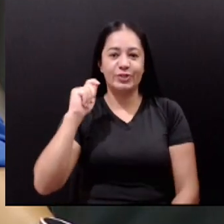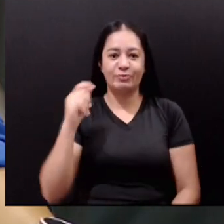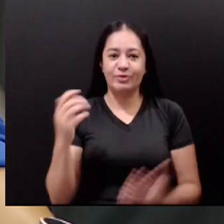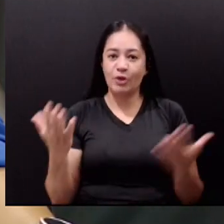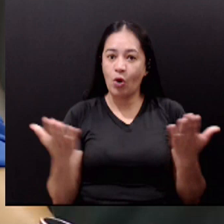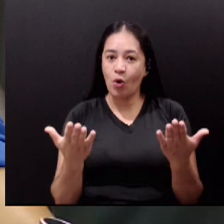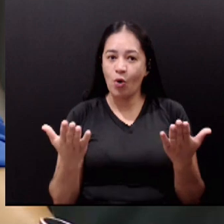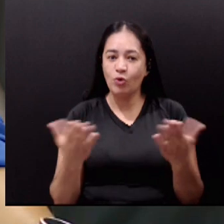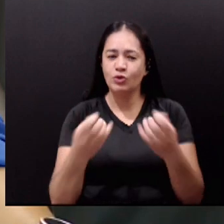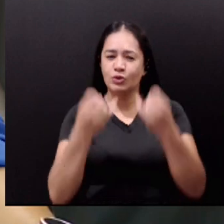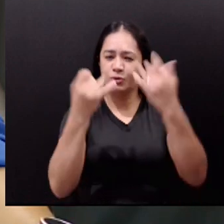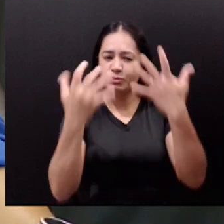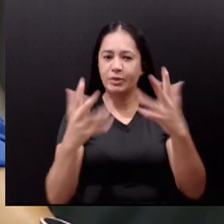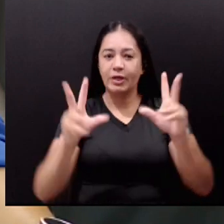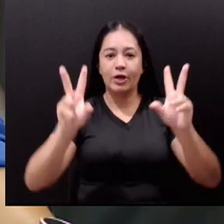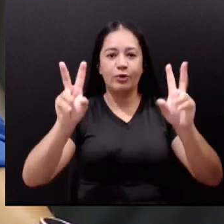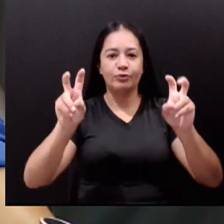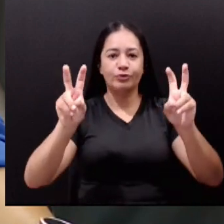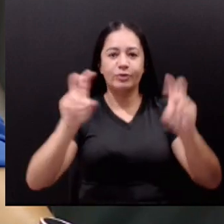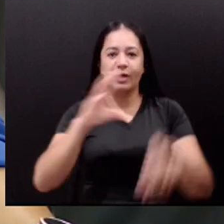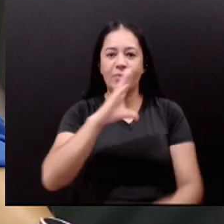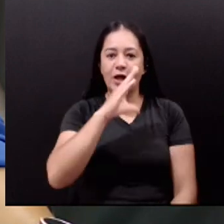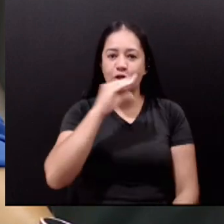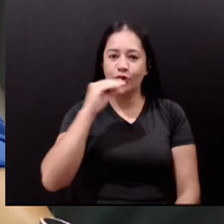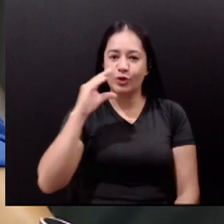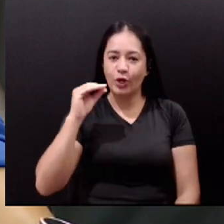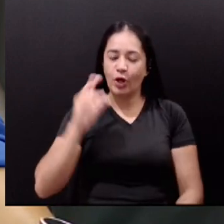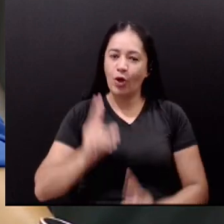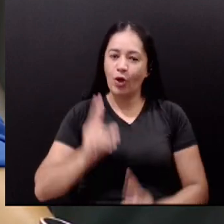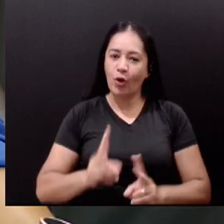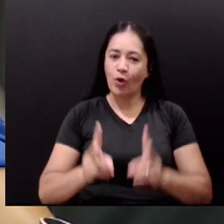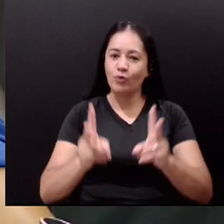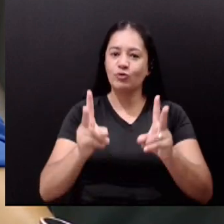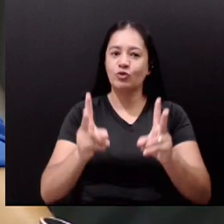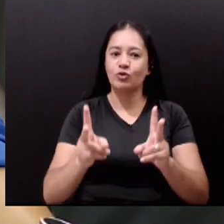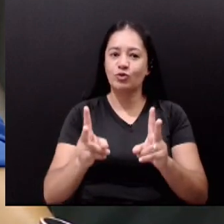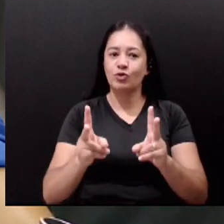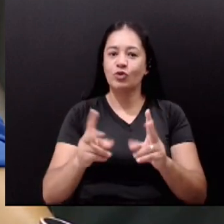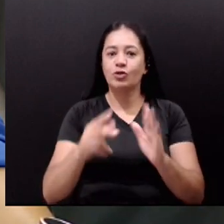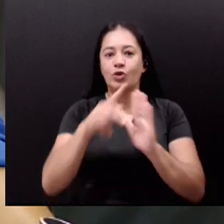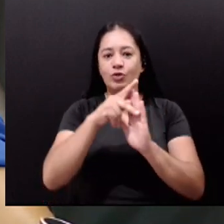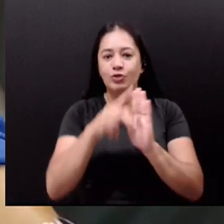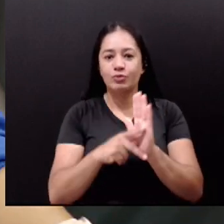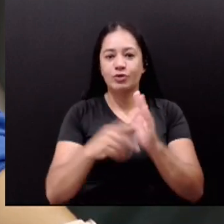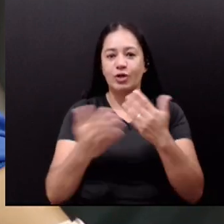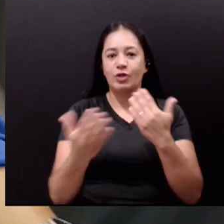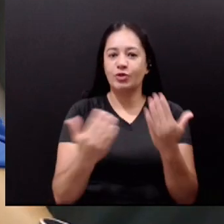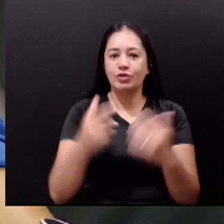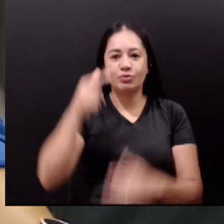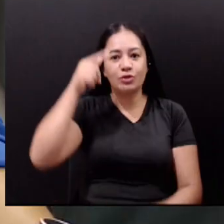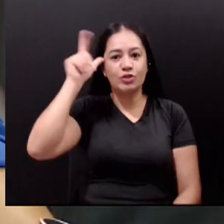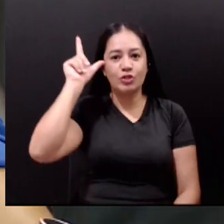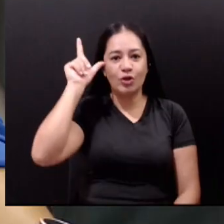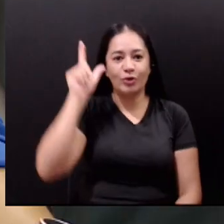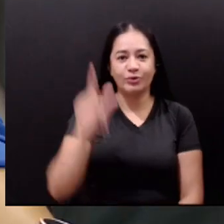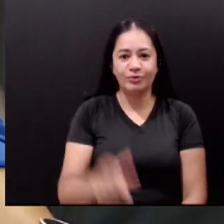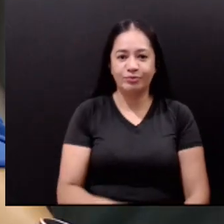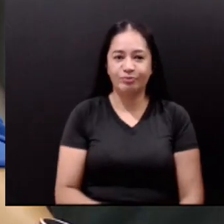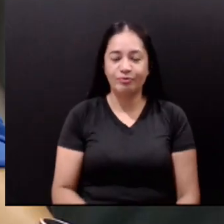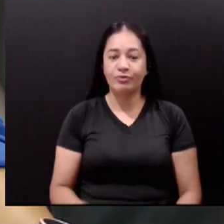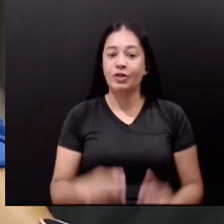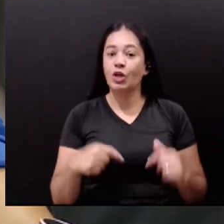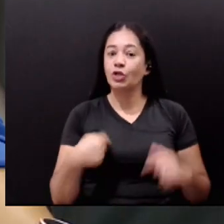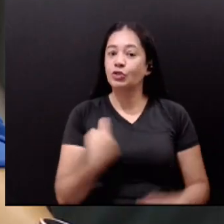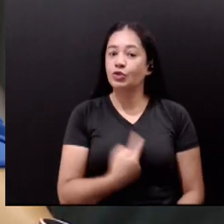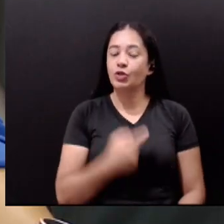sobre adolescentes, né? É a continuação do debate do Estúdio Câmara de ontem, onde nós abordamos aí